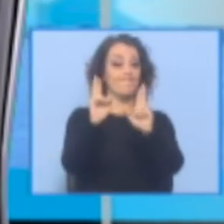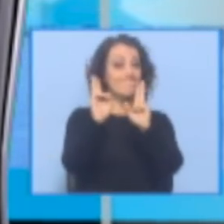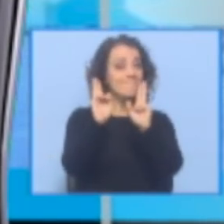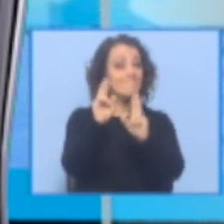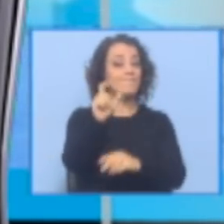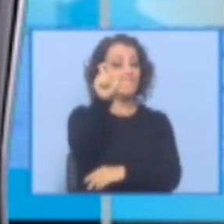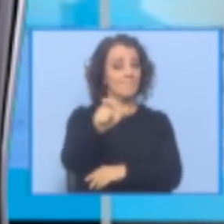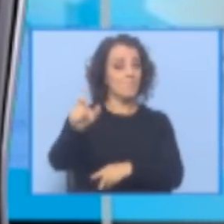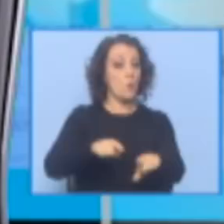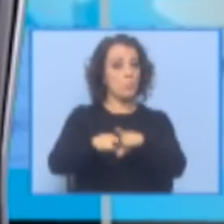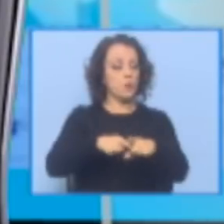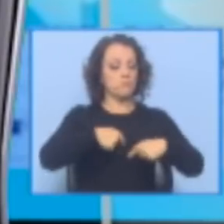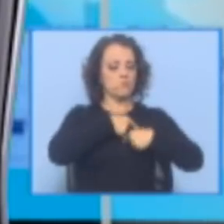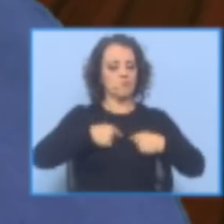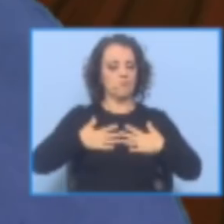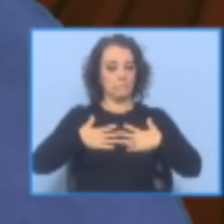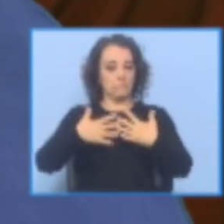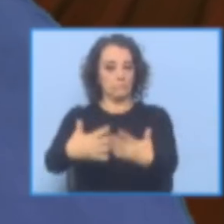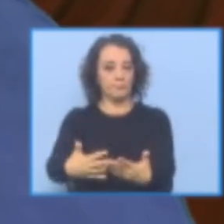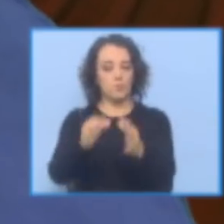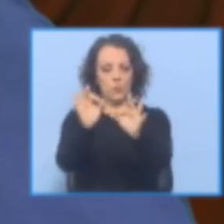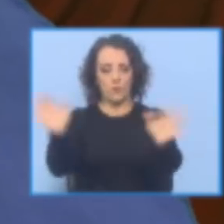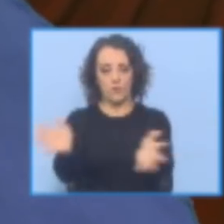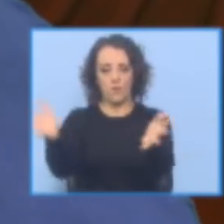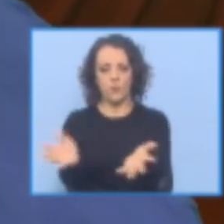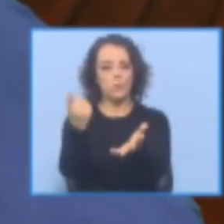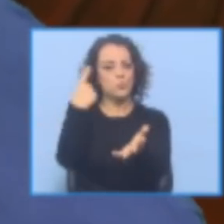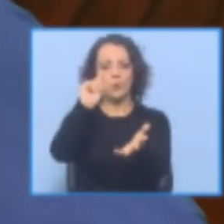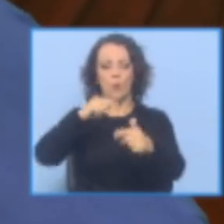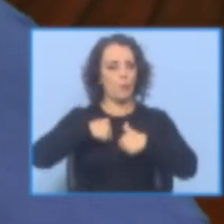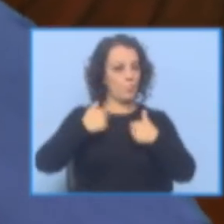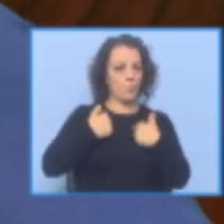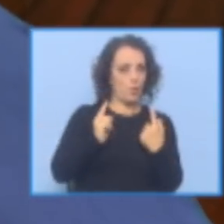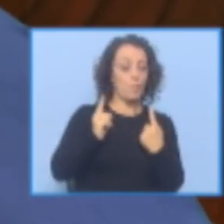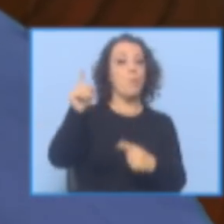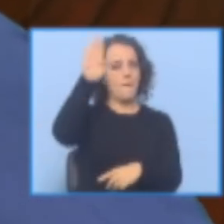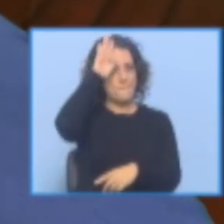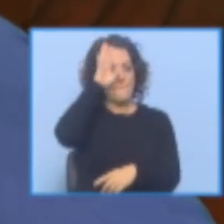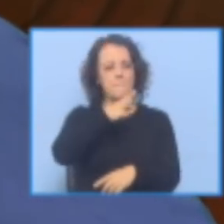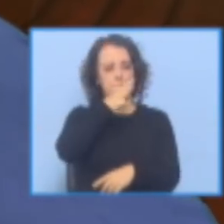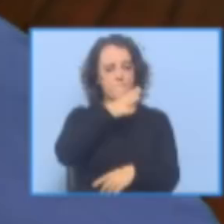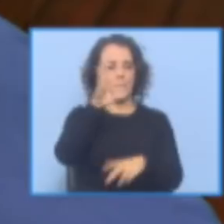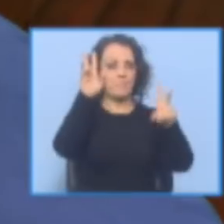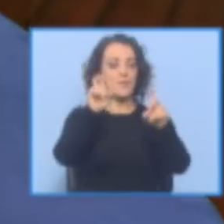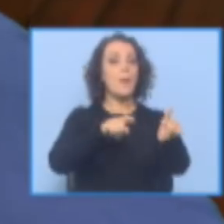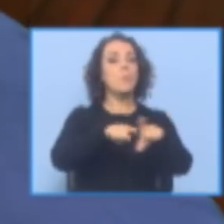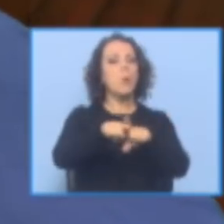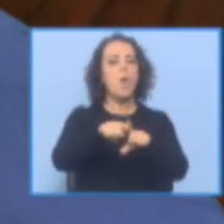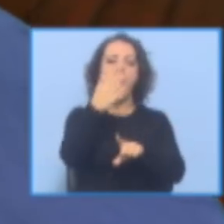que trabalha para o bem comum e não para os próprios interesses. E o Papa fala muito da política como